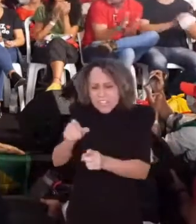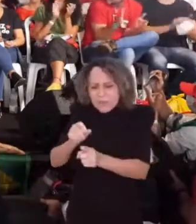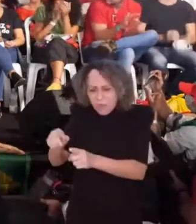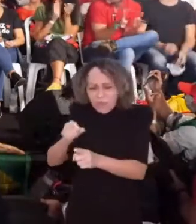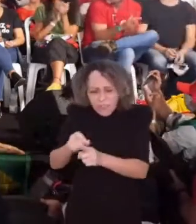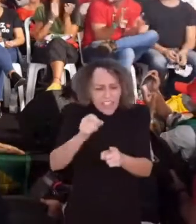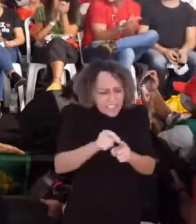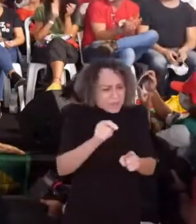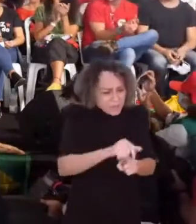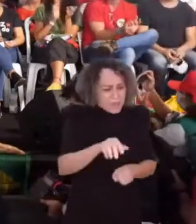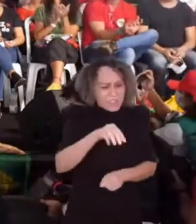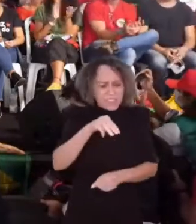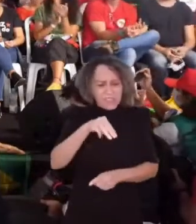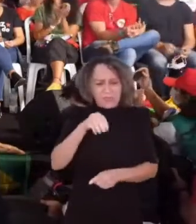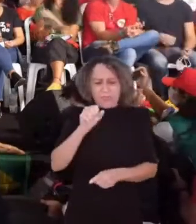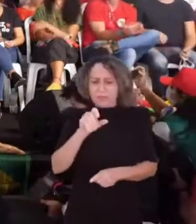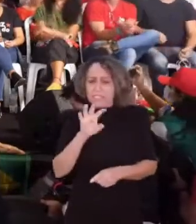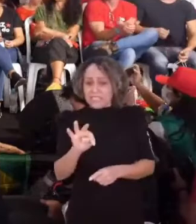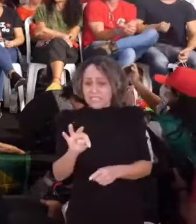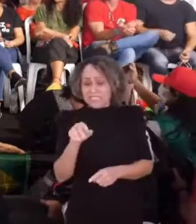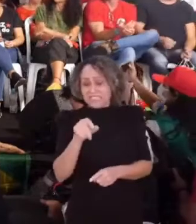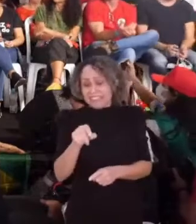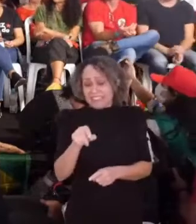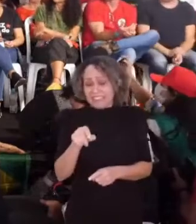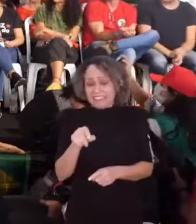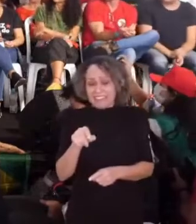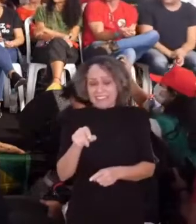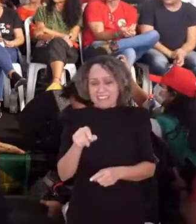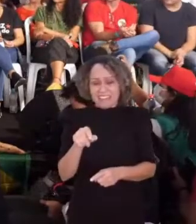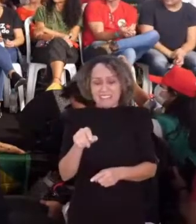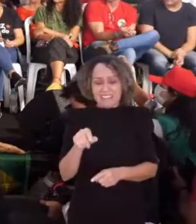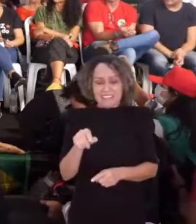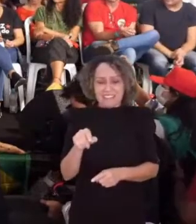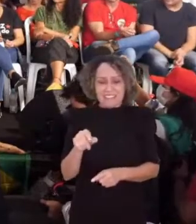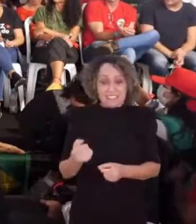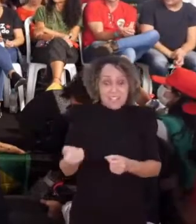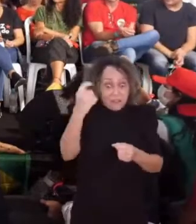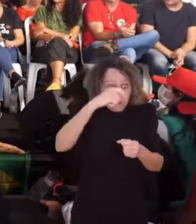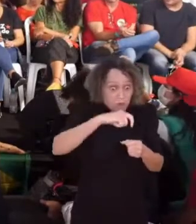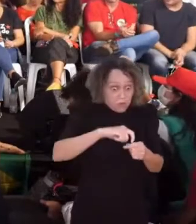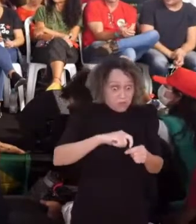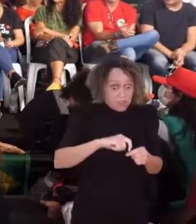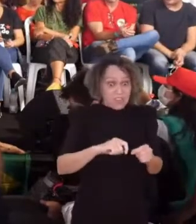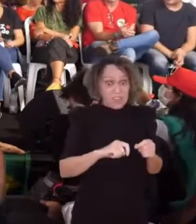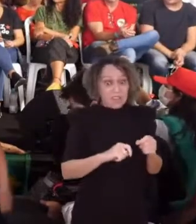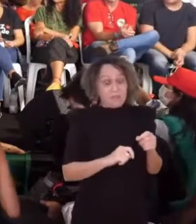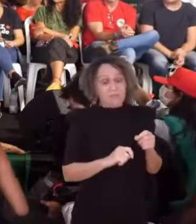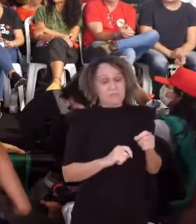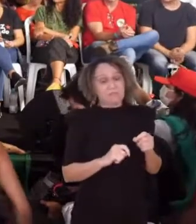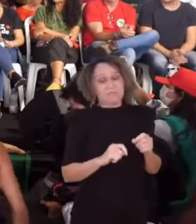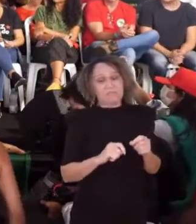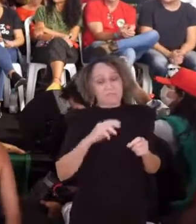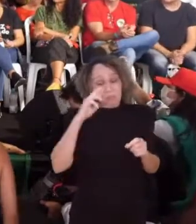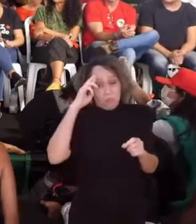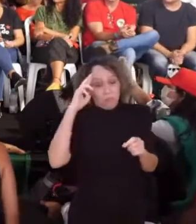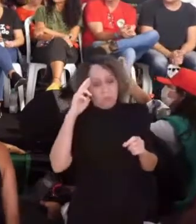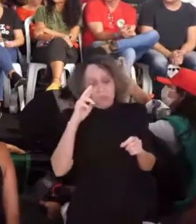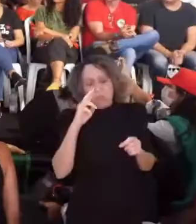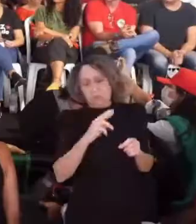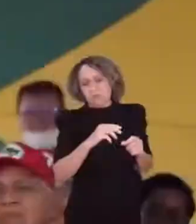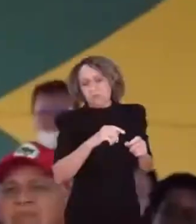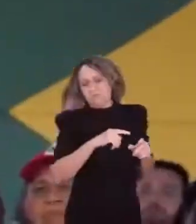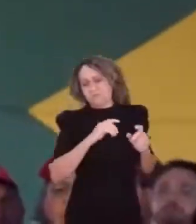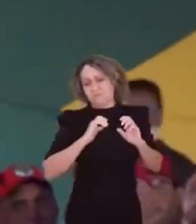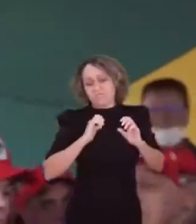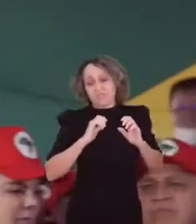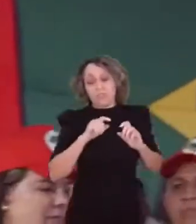Essa atitude, na verdade, é que faz a diferença entre as pessoas. Agora, vocês viram